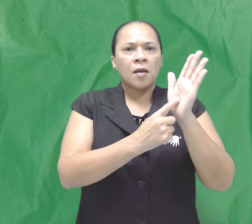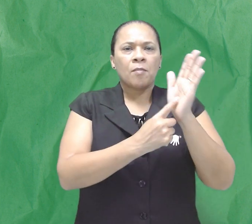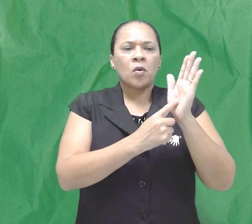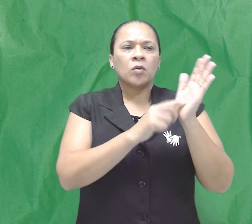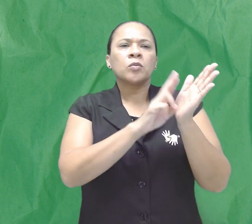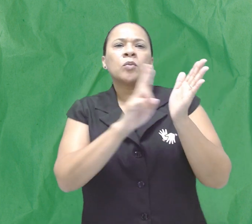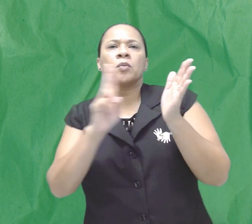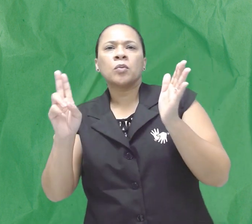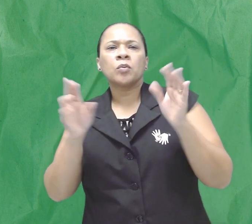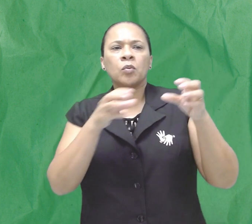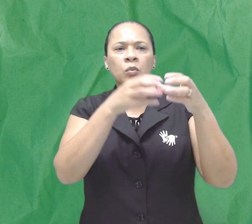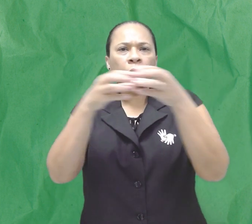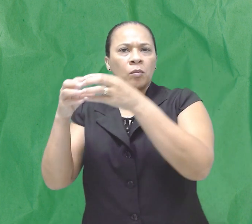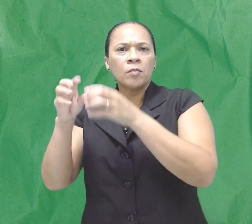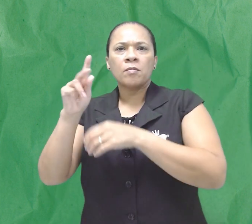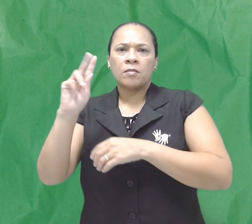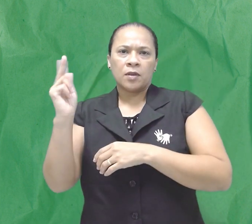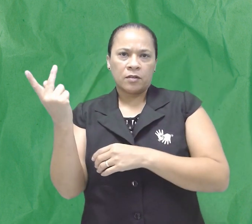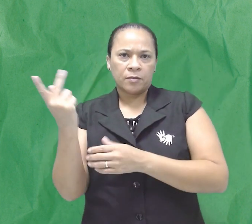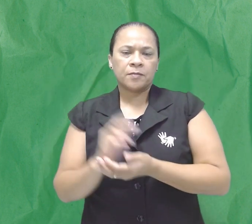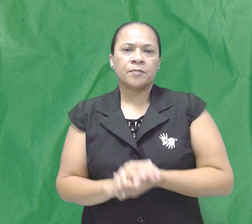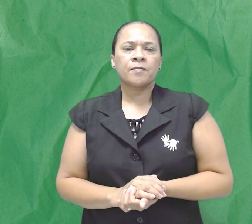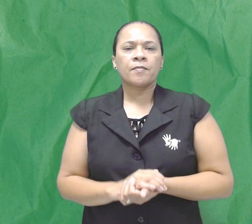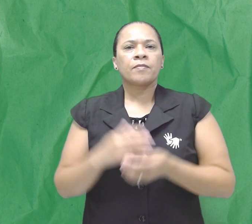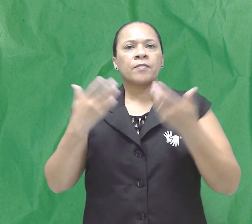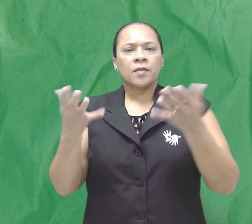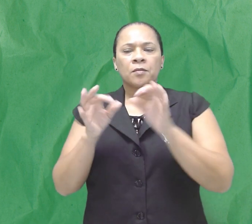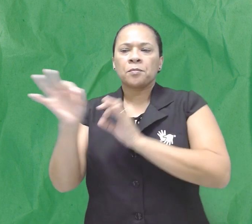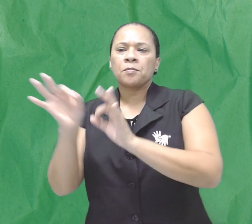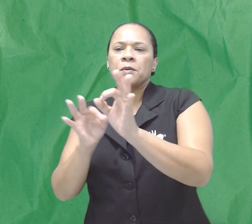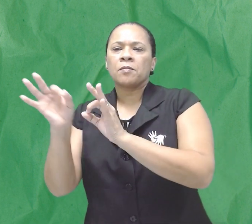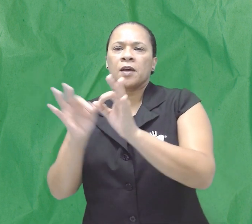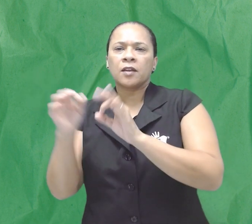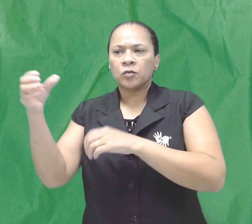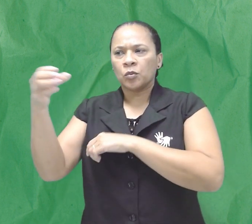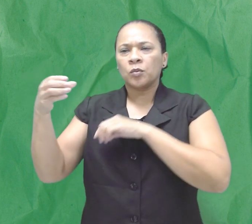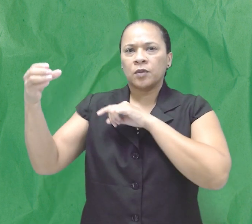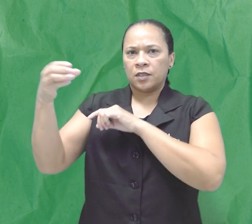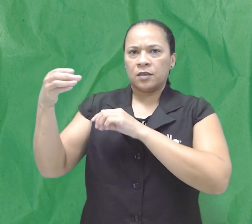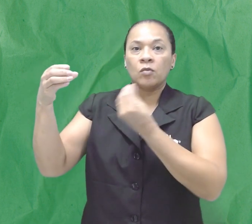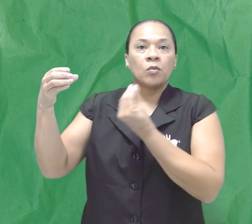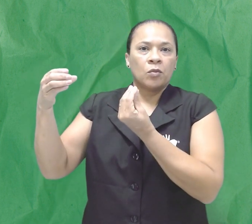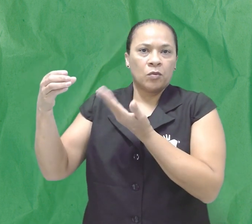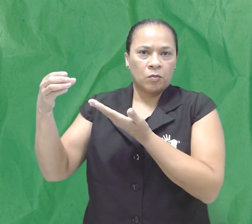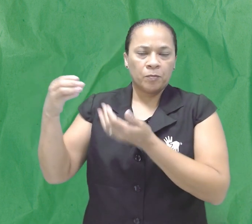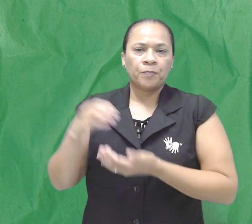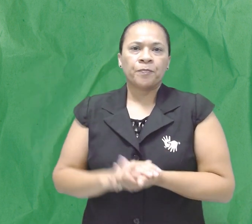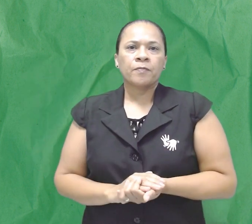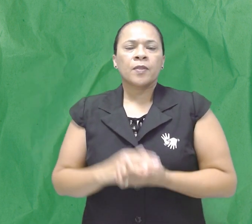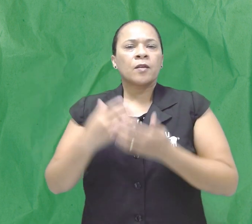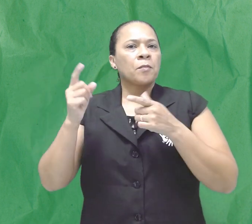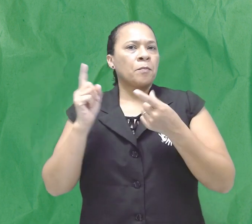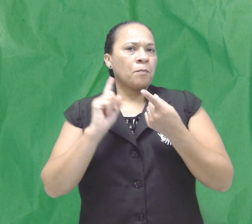e medição de pH. Bom, para o preparo de soluções, primeiro, antes